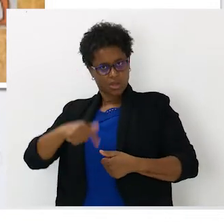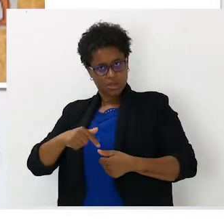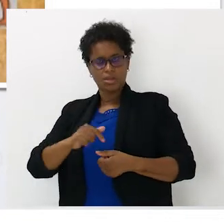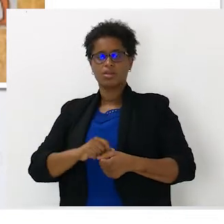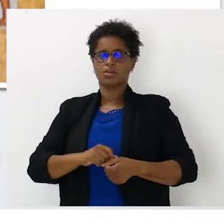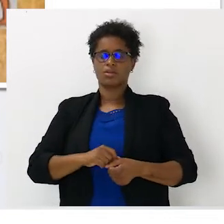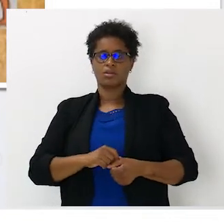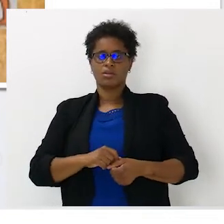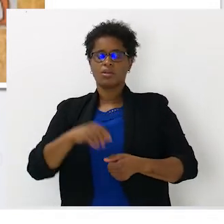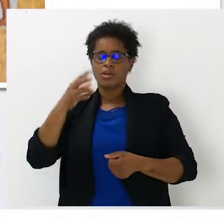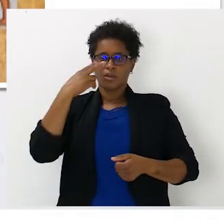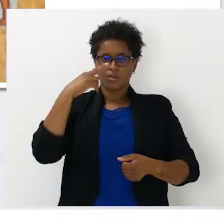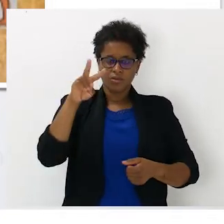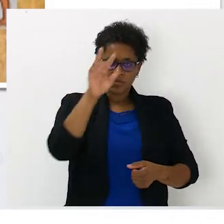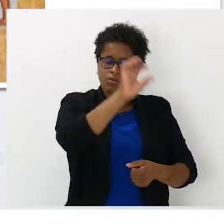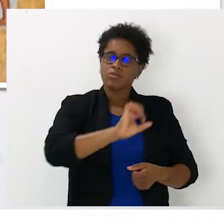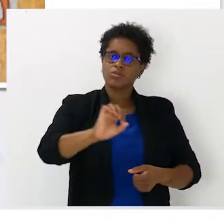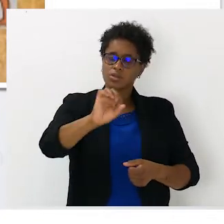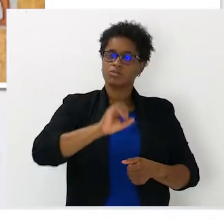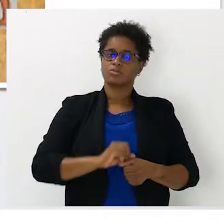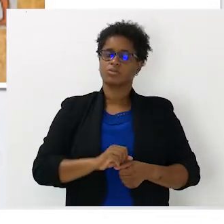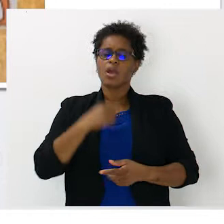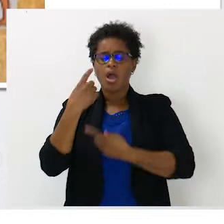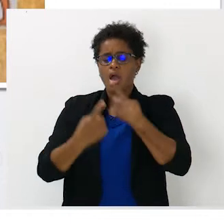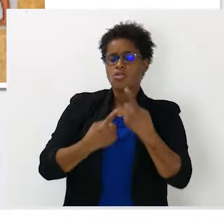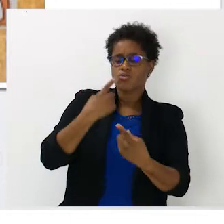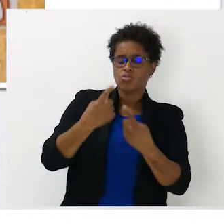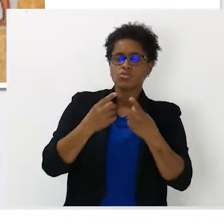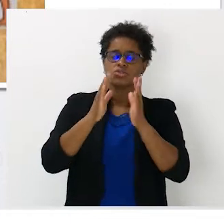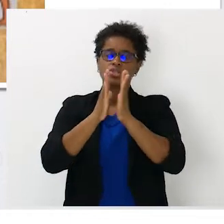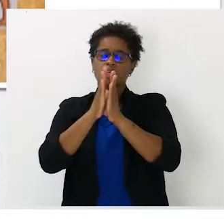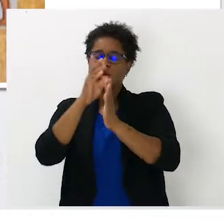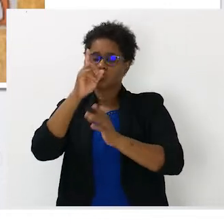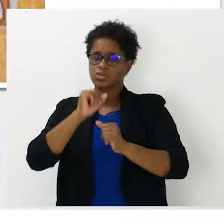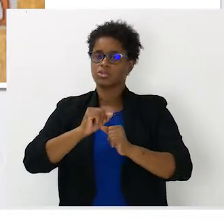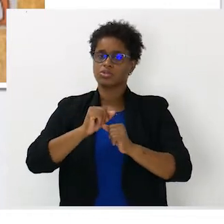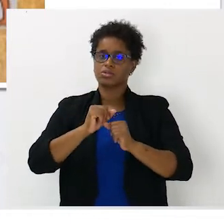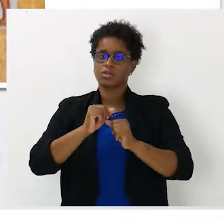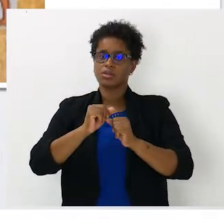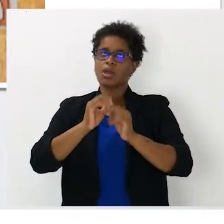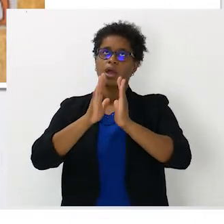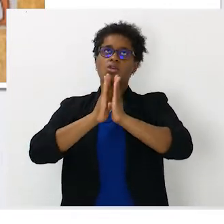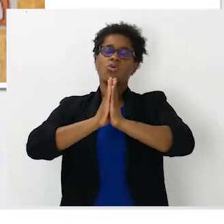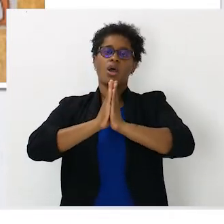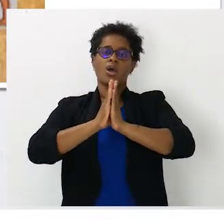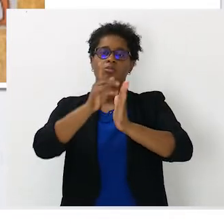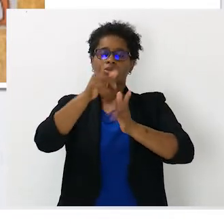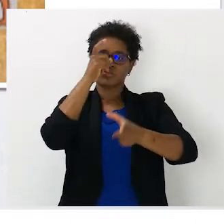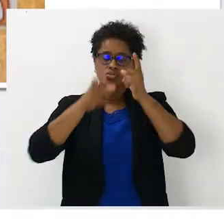Devo-vos mostrar alguns deuses adorados pelos